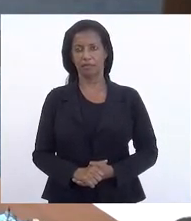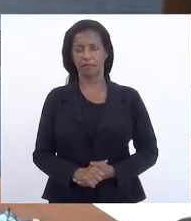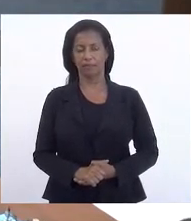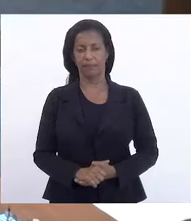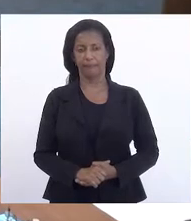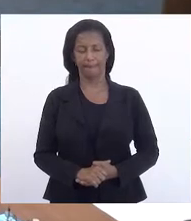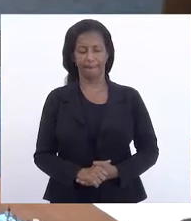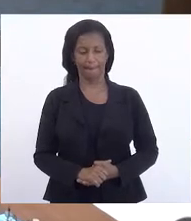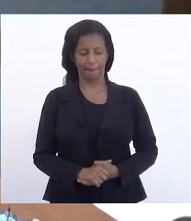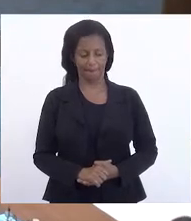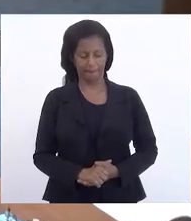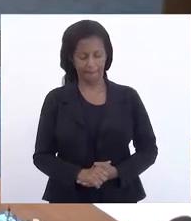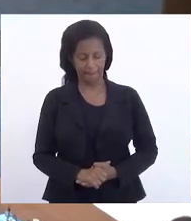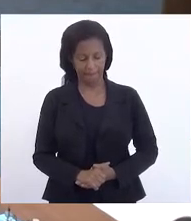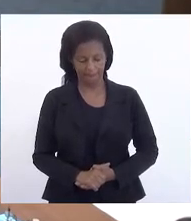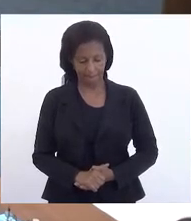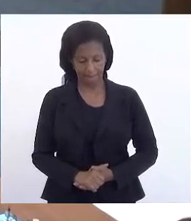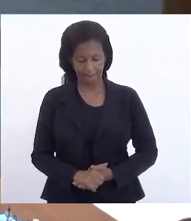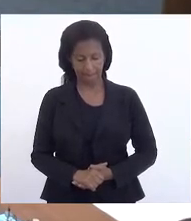Sr.